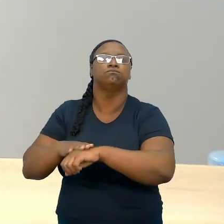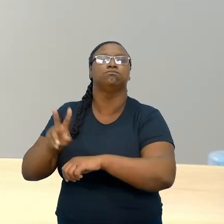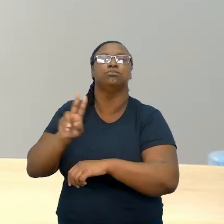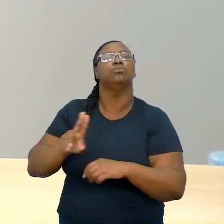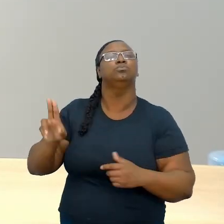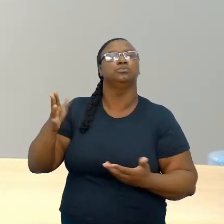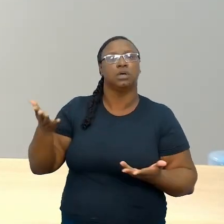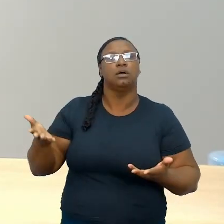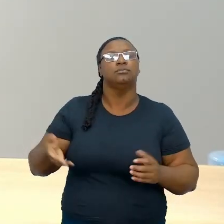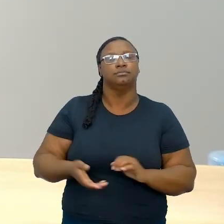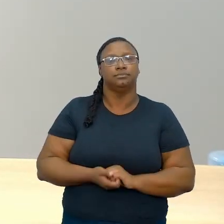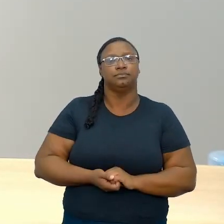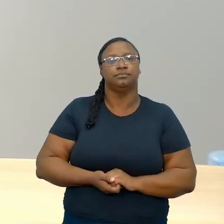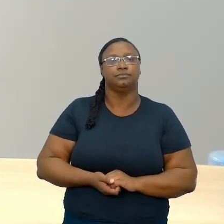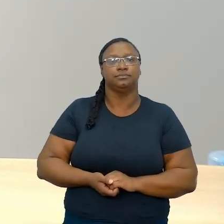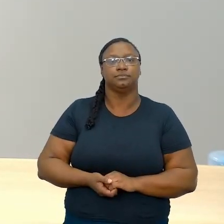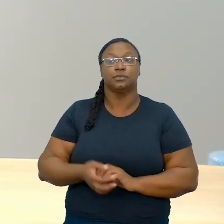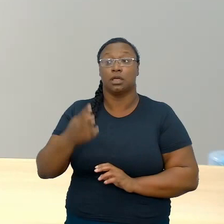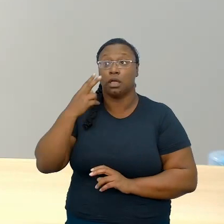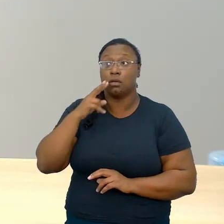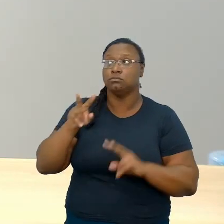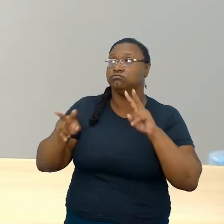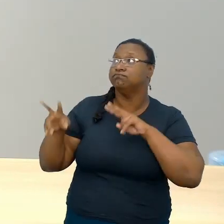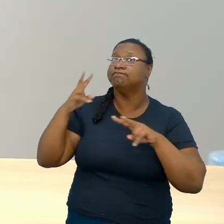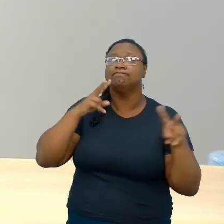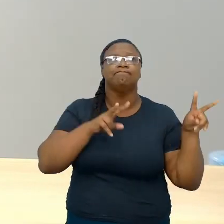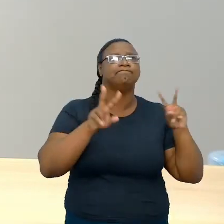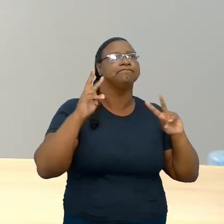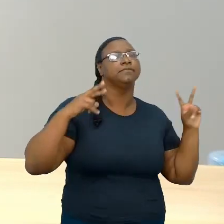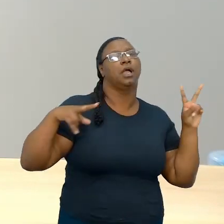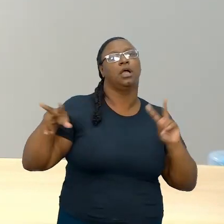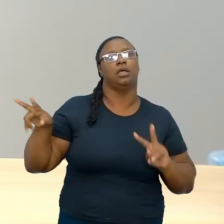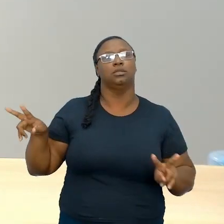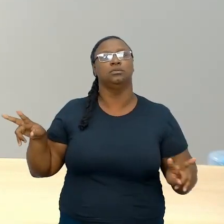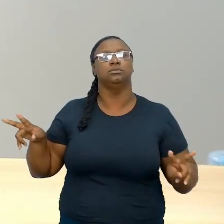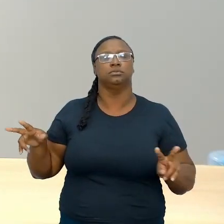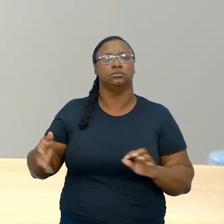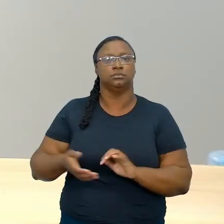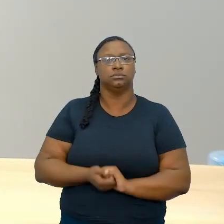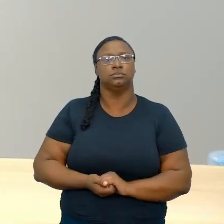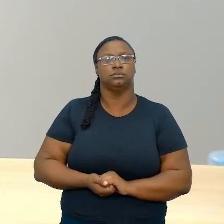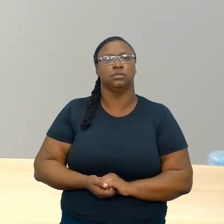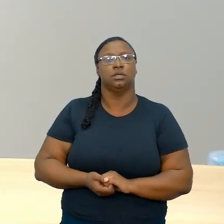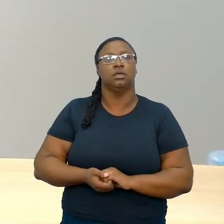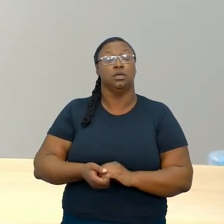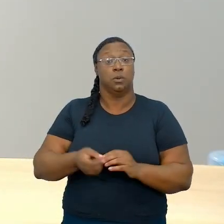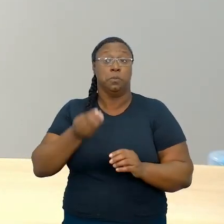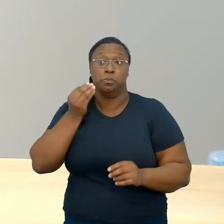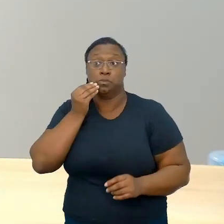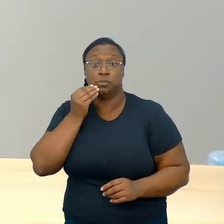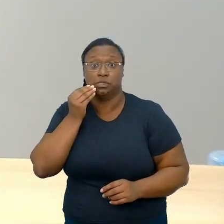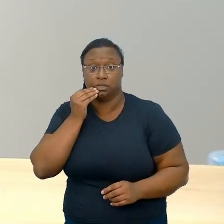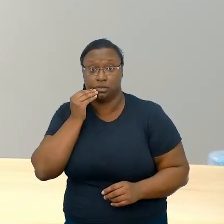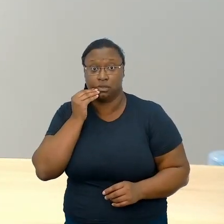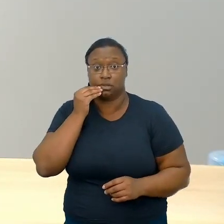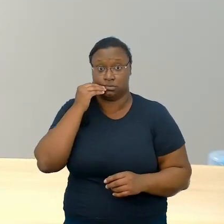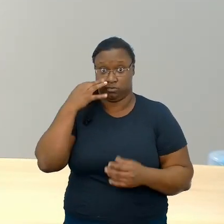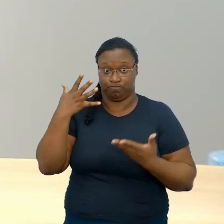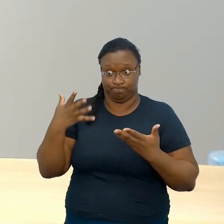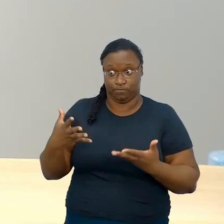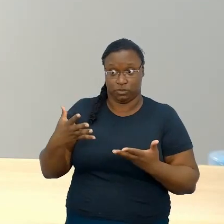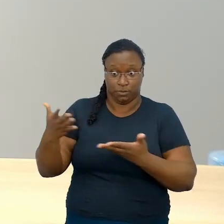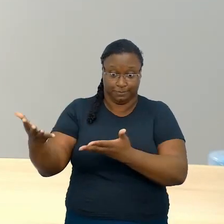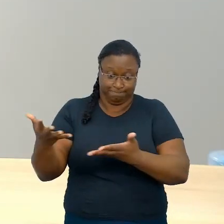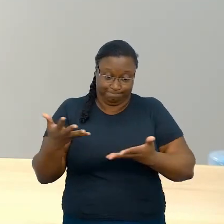forma interessante, olhando o que está ao redor. Porque se ele testar dessa forma, ele pode trazer para as atividades do